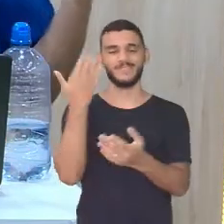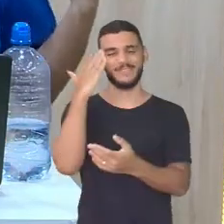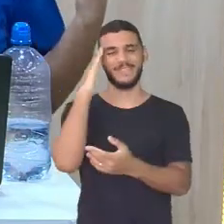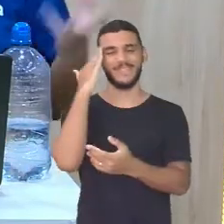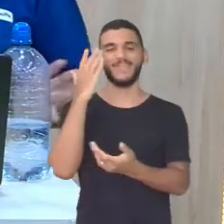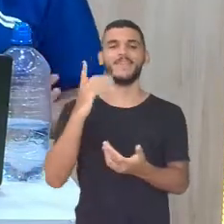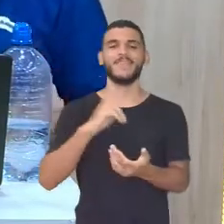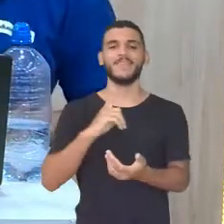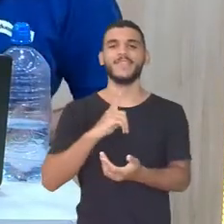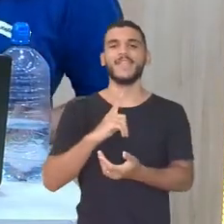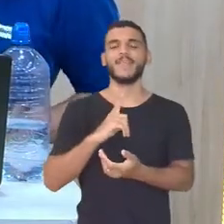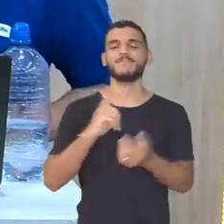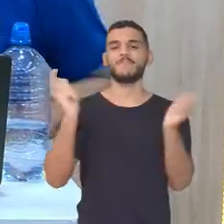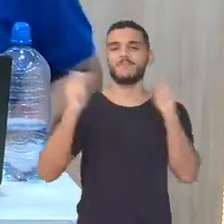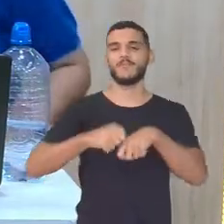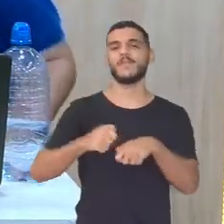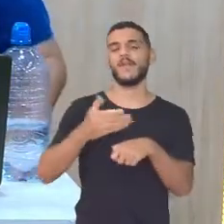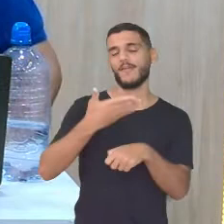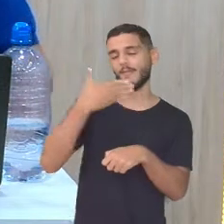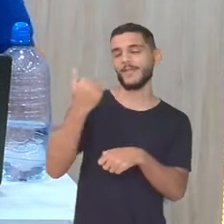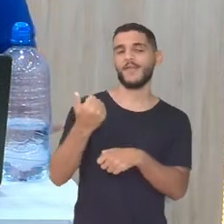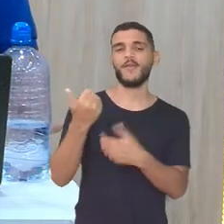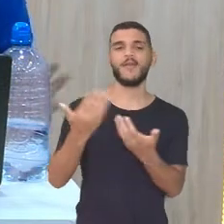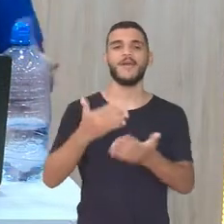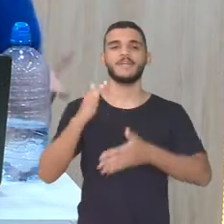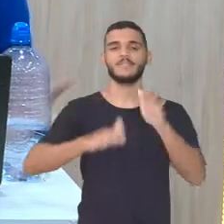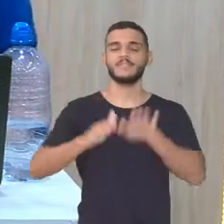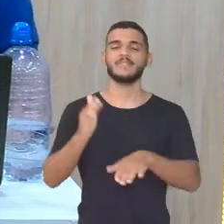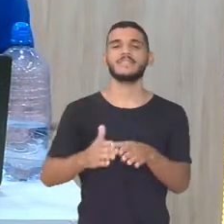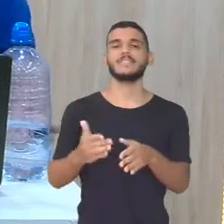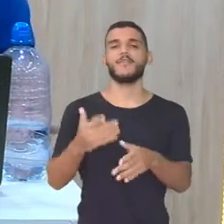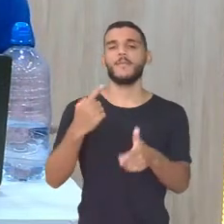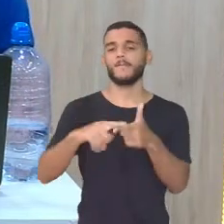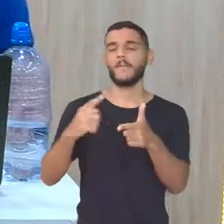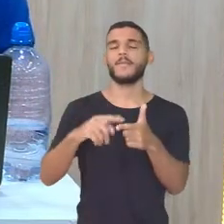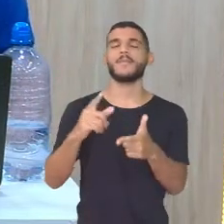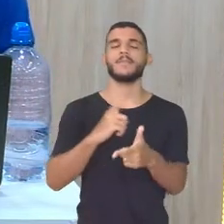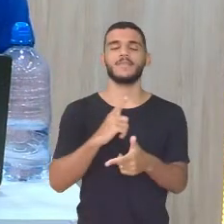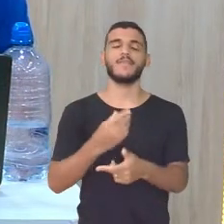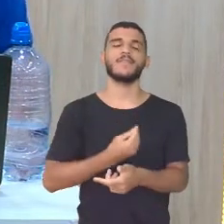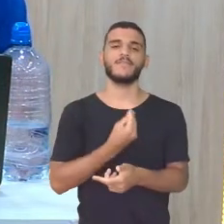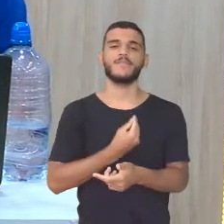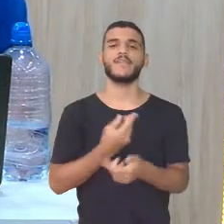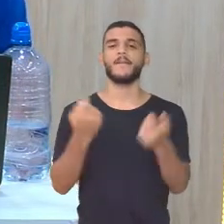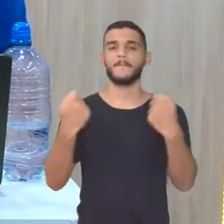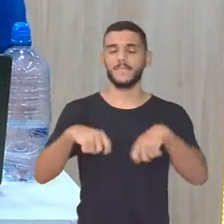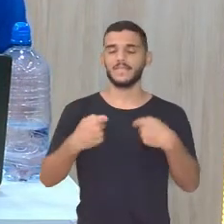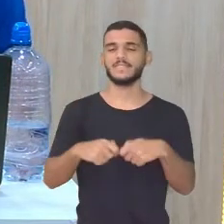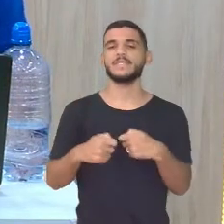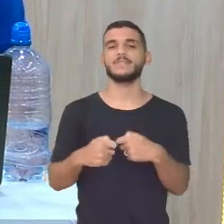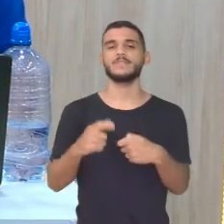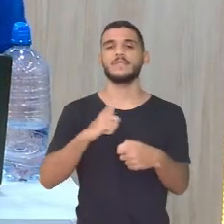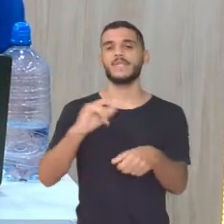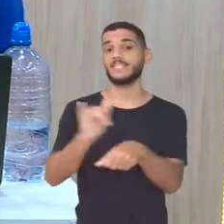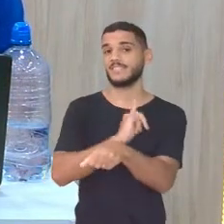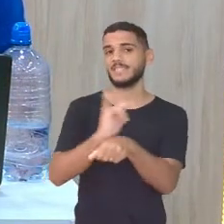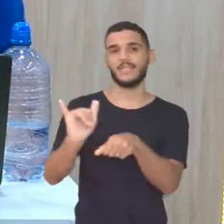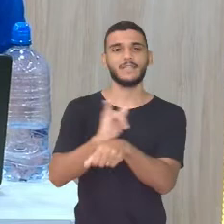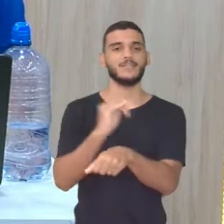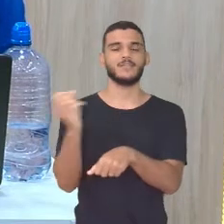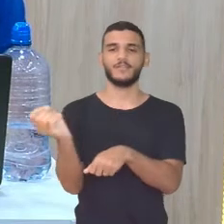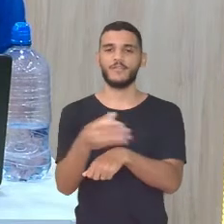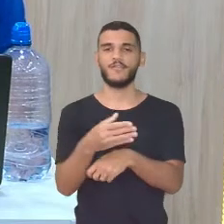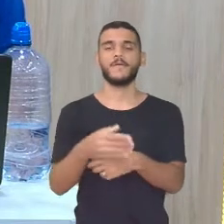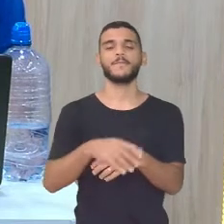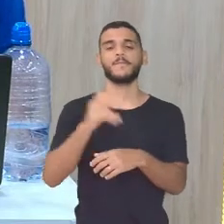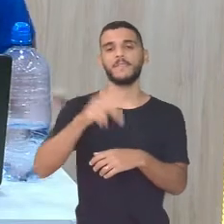melhor com as coisas que acontecem com a gente, né? Com as situações que nos acometem. No fundo, no texto é bem otimista, É, né? Professora